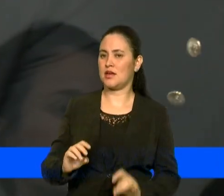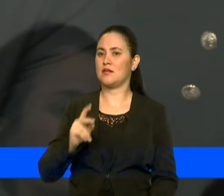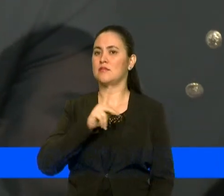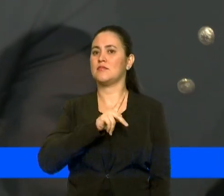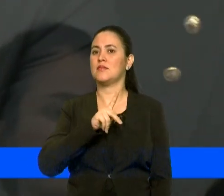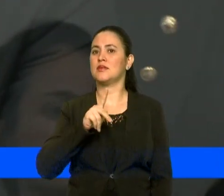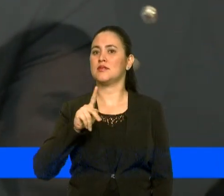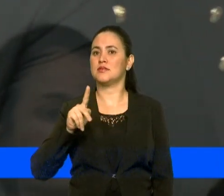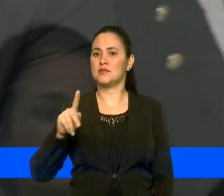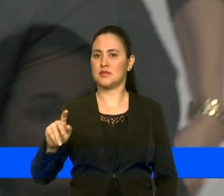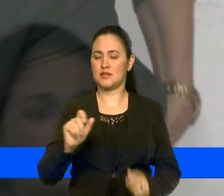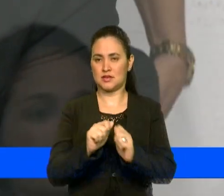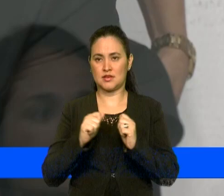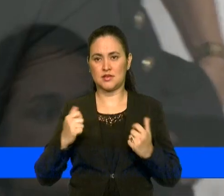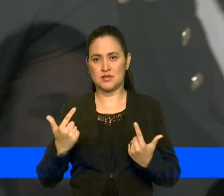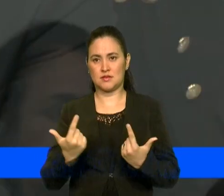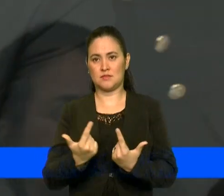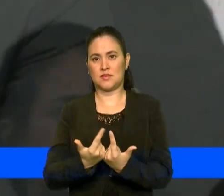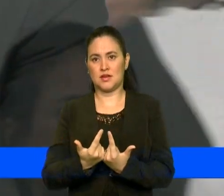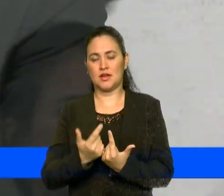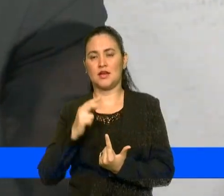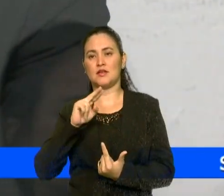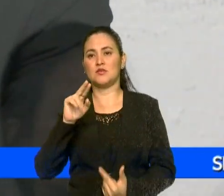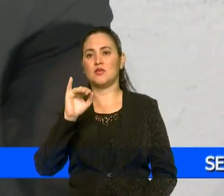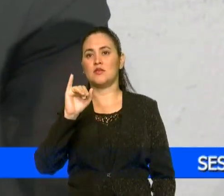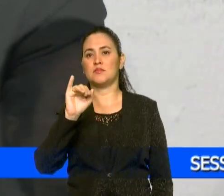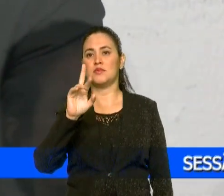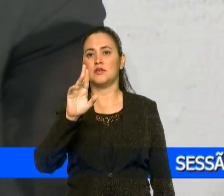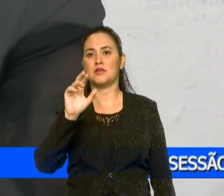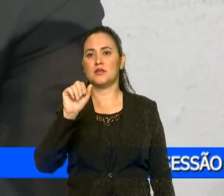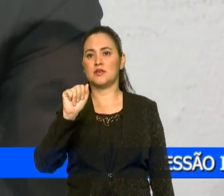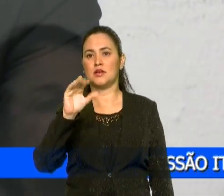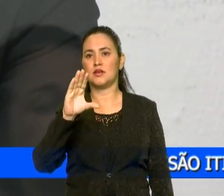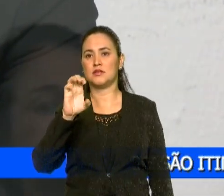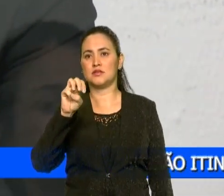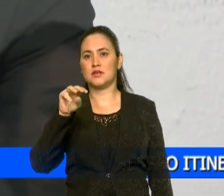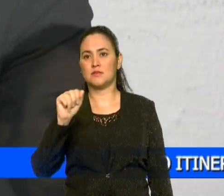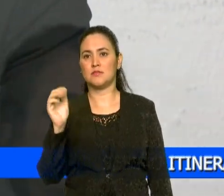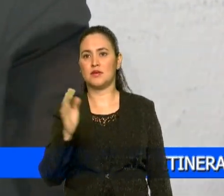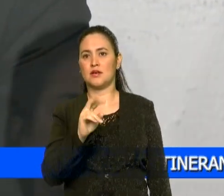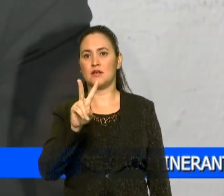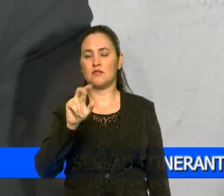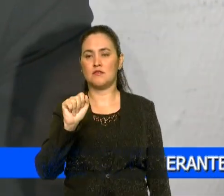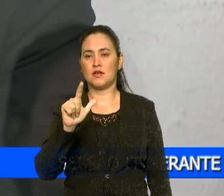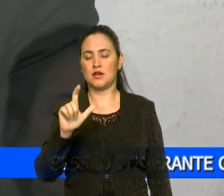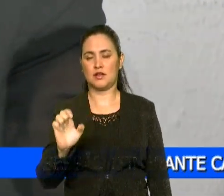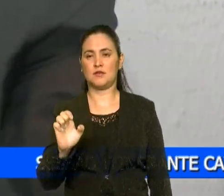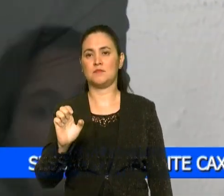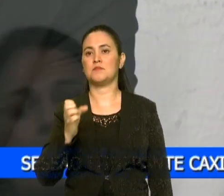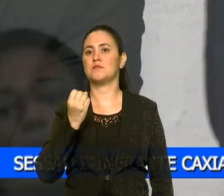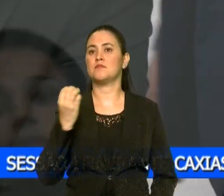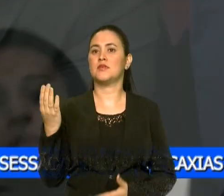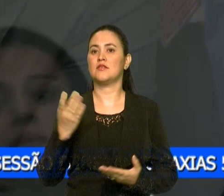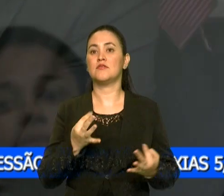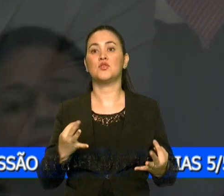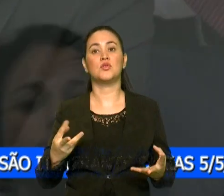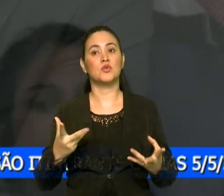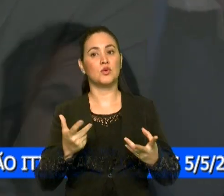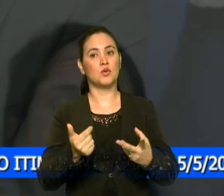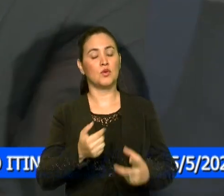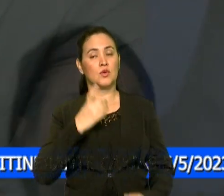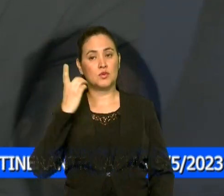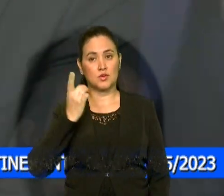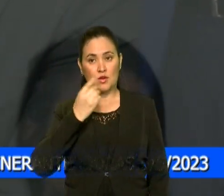presidente da ALEMA, Iracema Vale. Aqui eu cumprimento todos os deputados e deputadas aqui presentes. Cumprimento